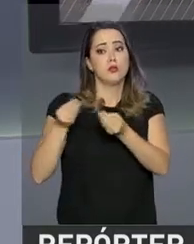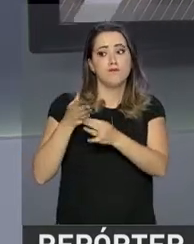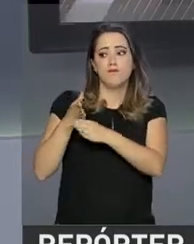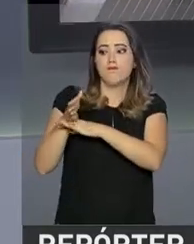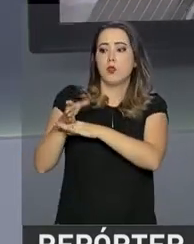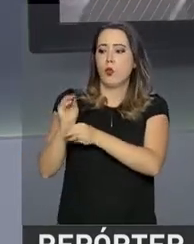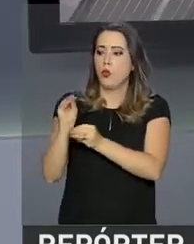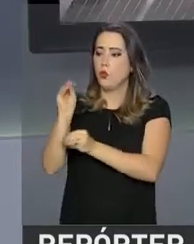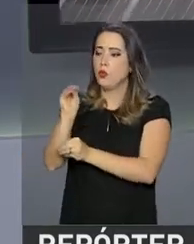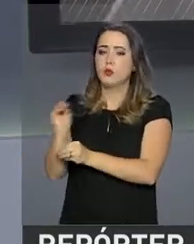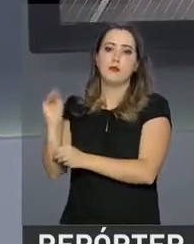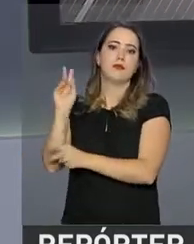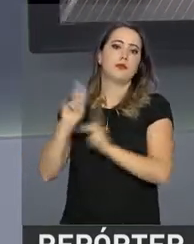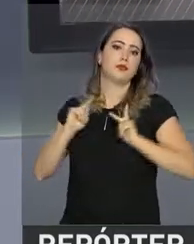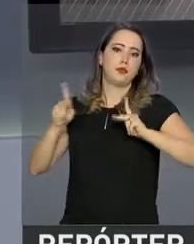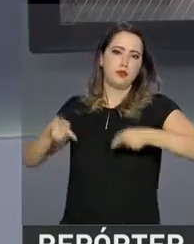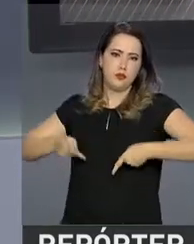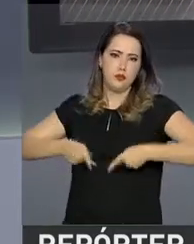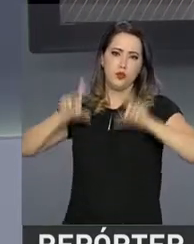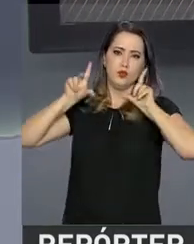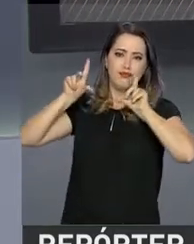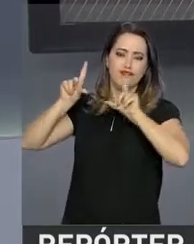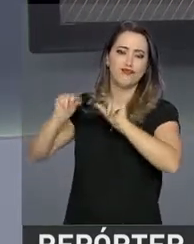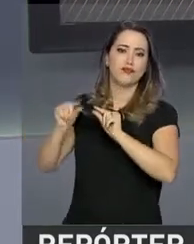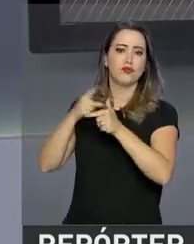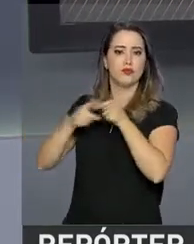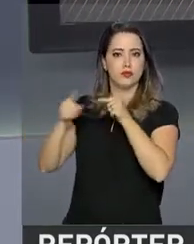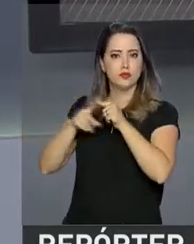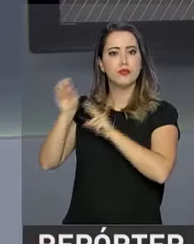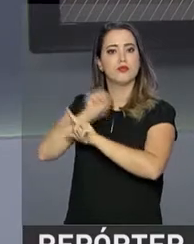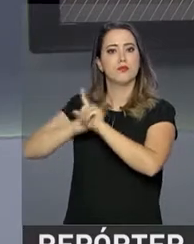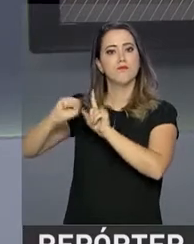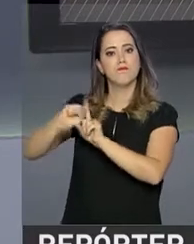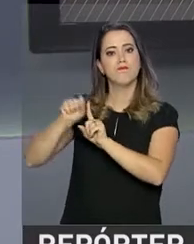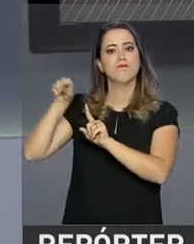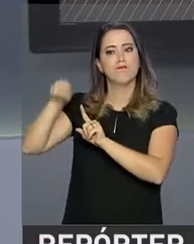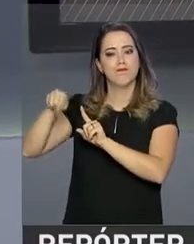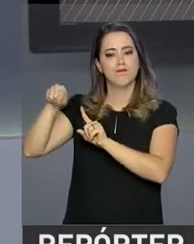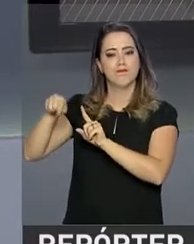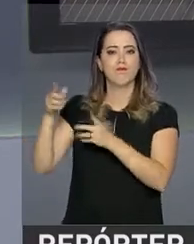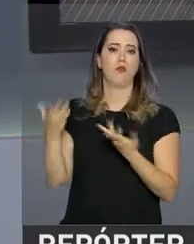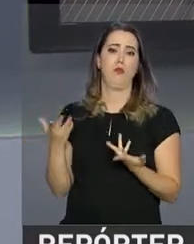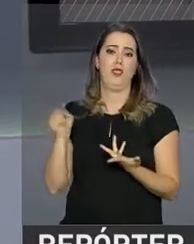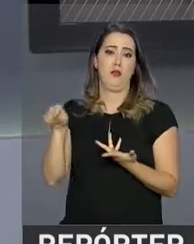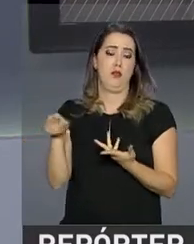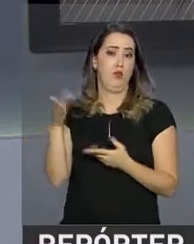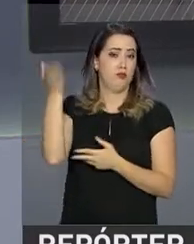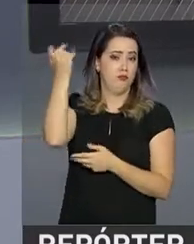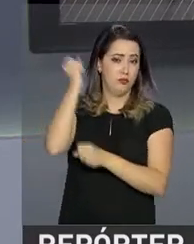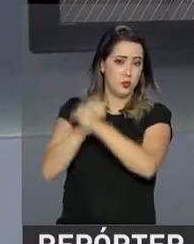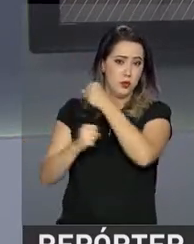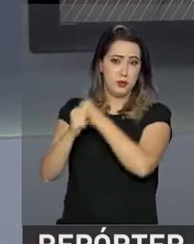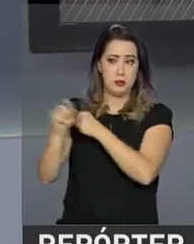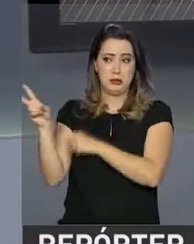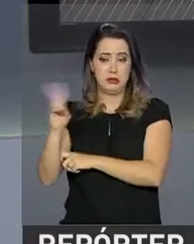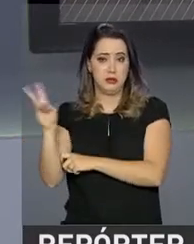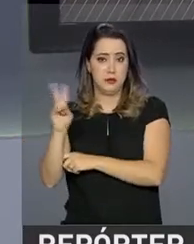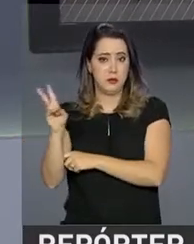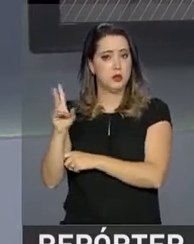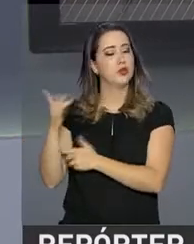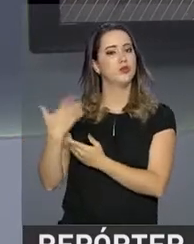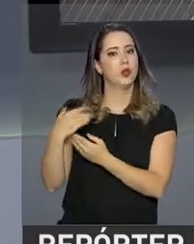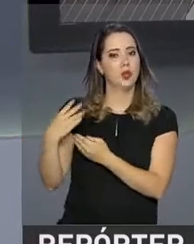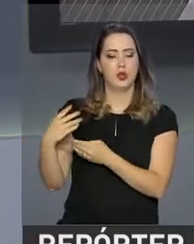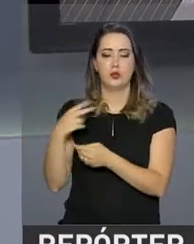acesso da ajuda humanitária e reduzir a crise social e migratória desde o ano passado a venezuela está suspensa do